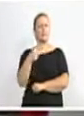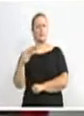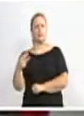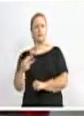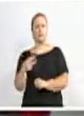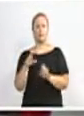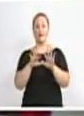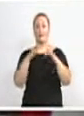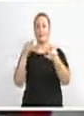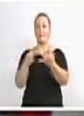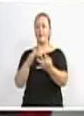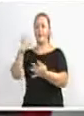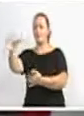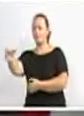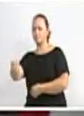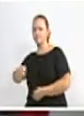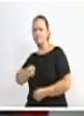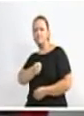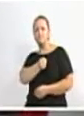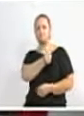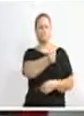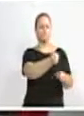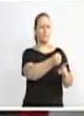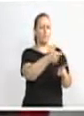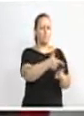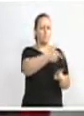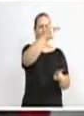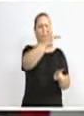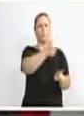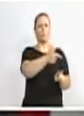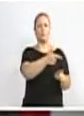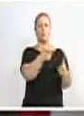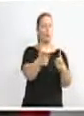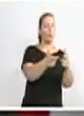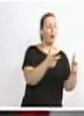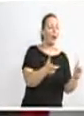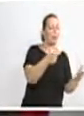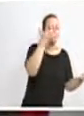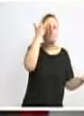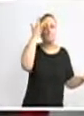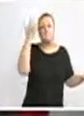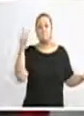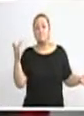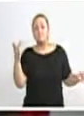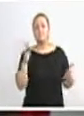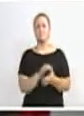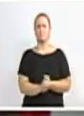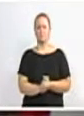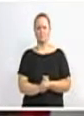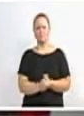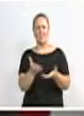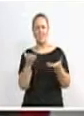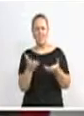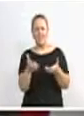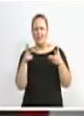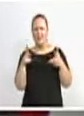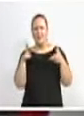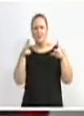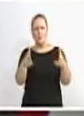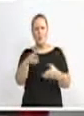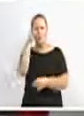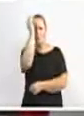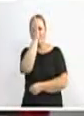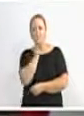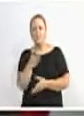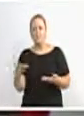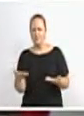sua família, tirado da sociedade e assassinado em algum canto do Brasil. É isso que vocês querem para o Brasil? Ou nós queremos continuar